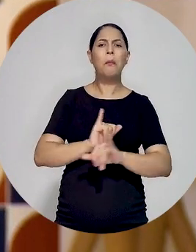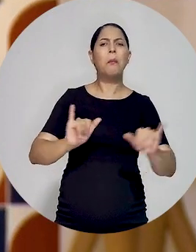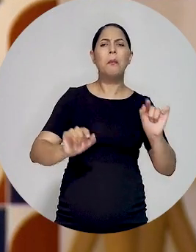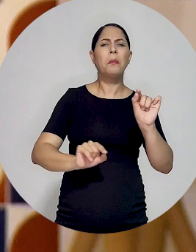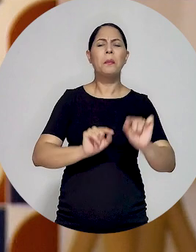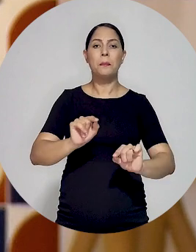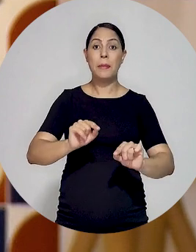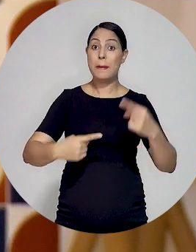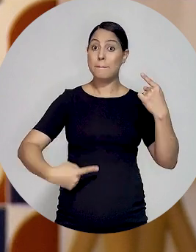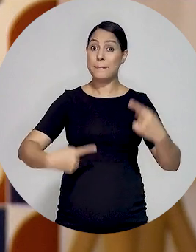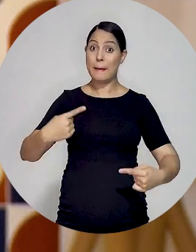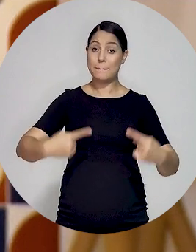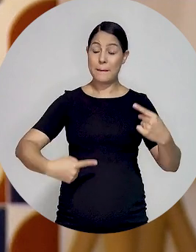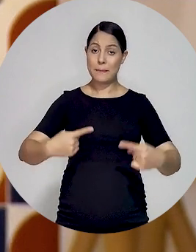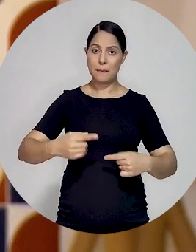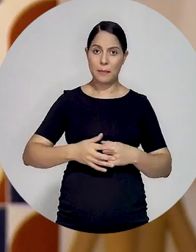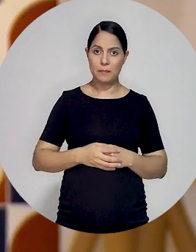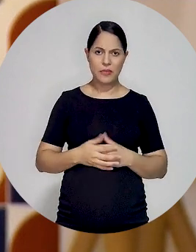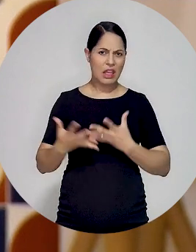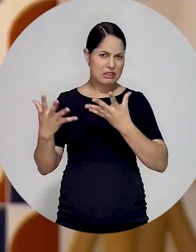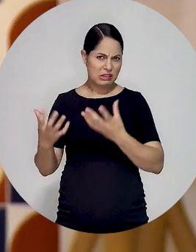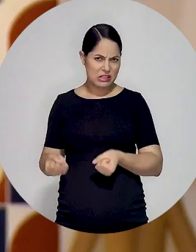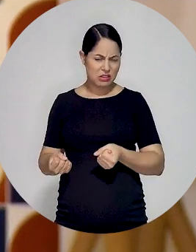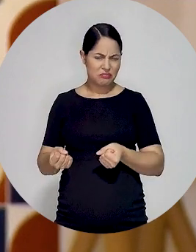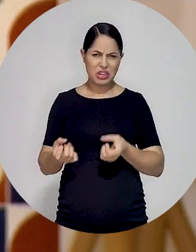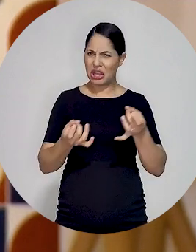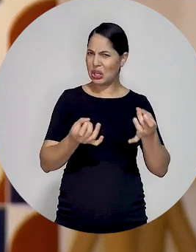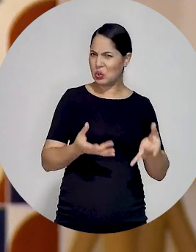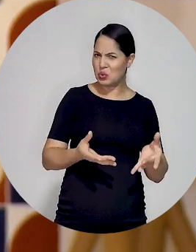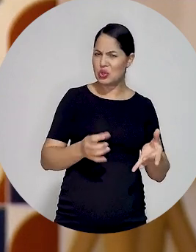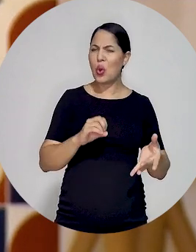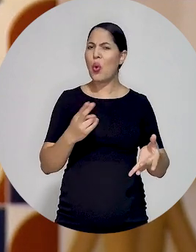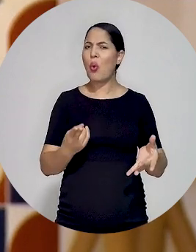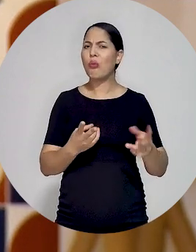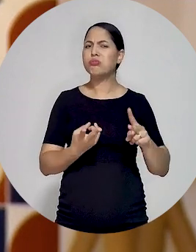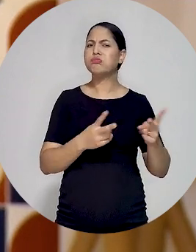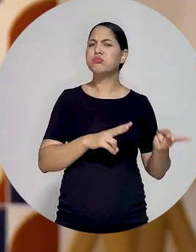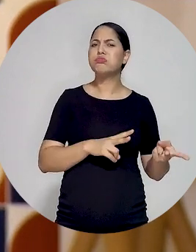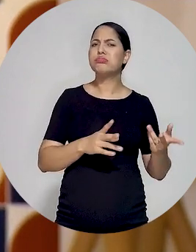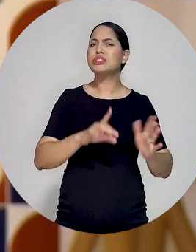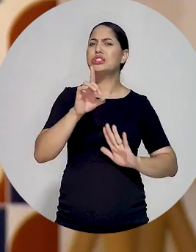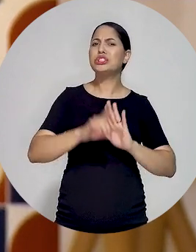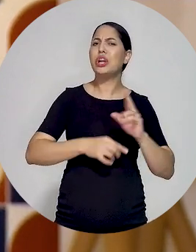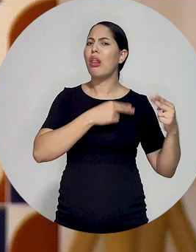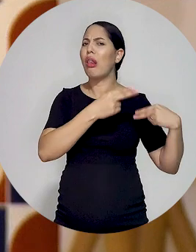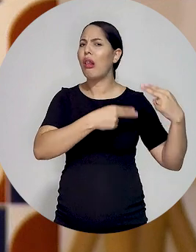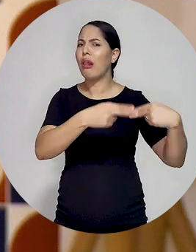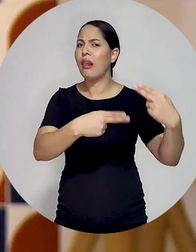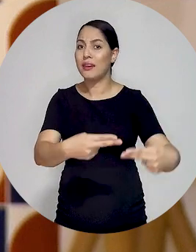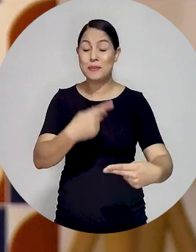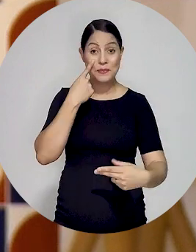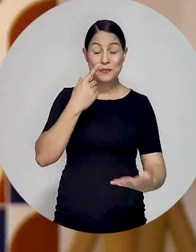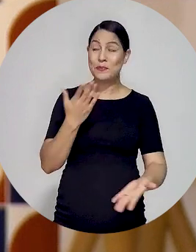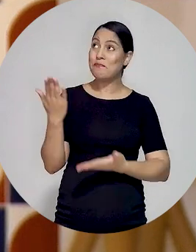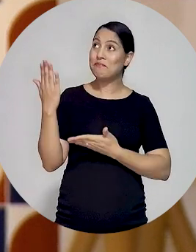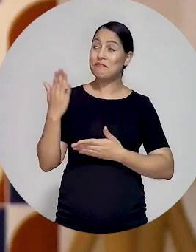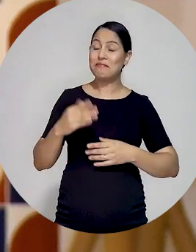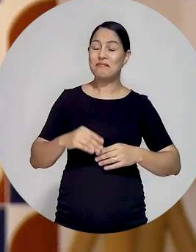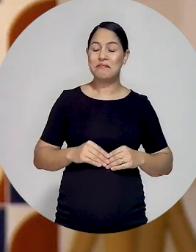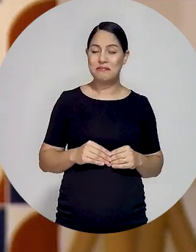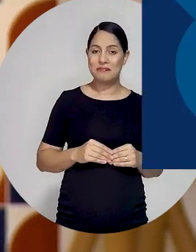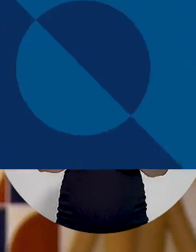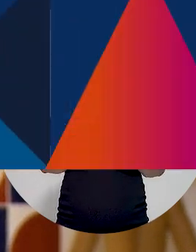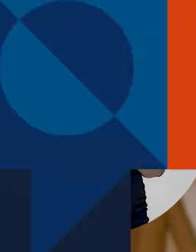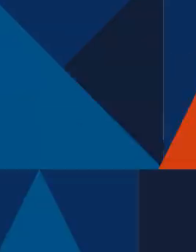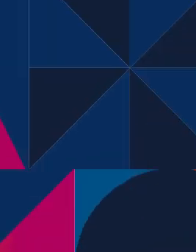Nacional realizou no canal da ESA Nacional no YouTube o debate sobre aceitação, renúncia e cessão de direitos